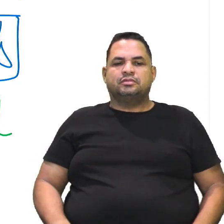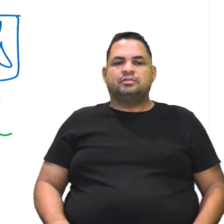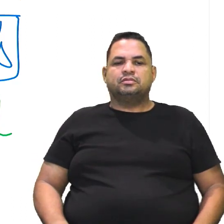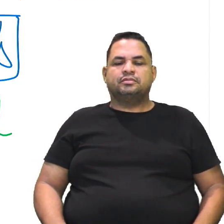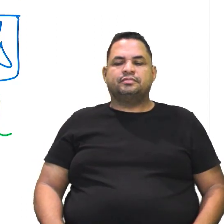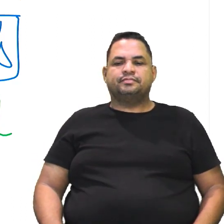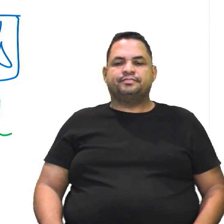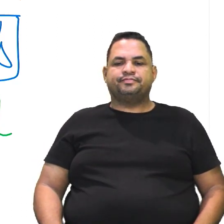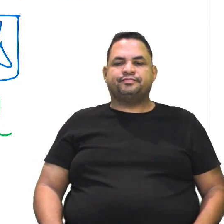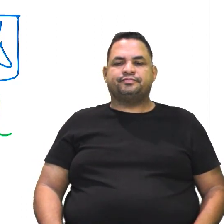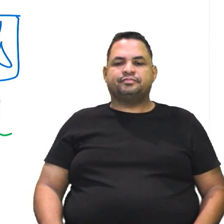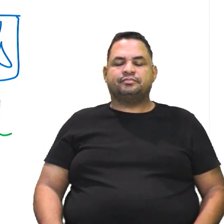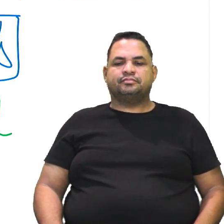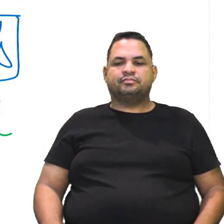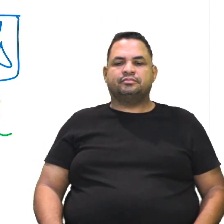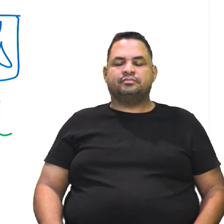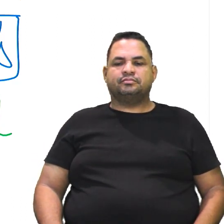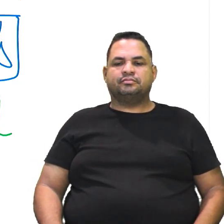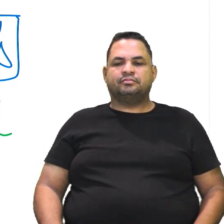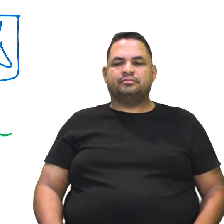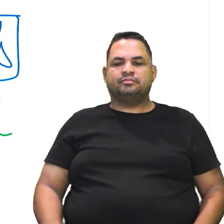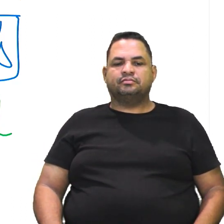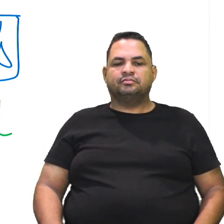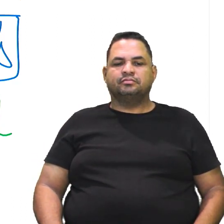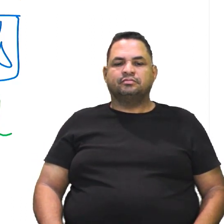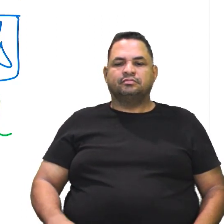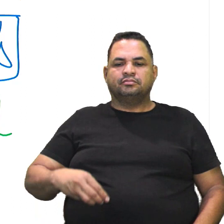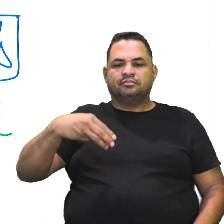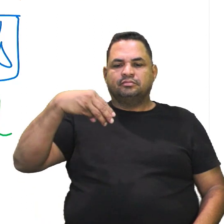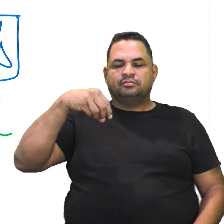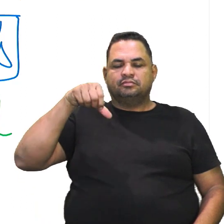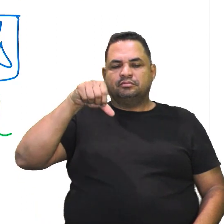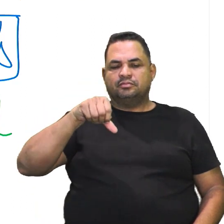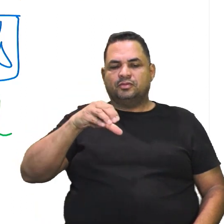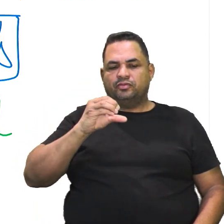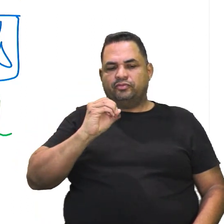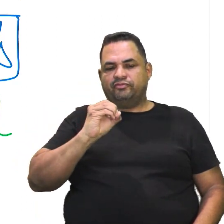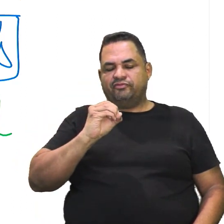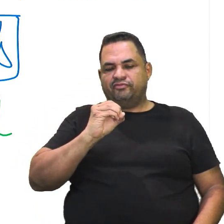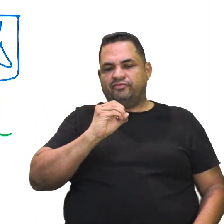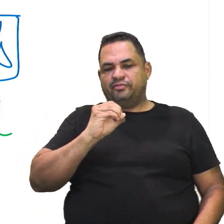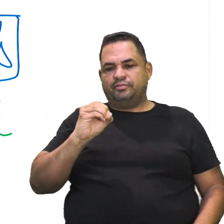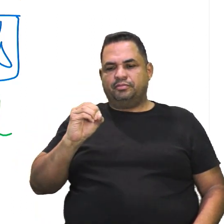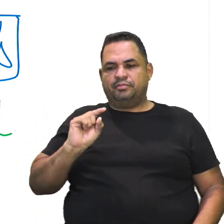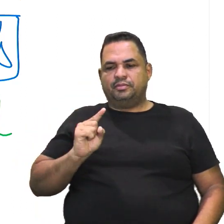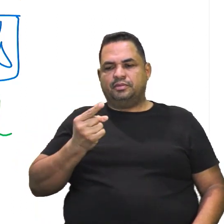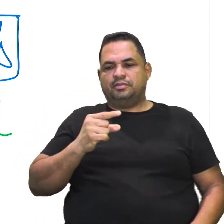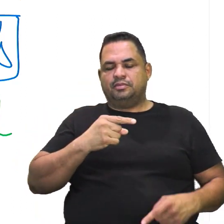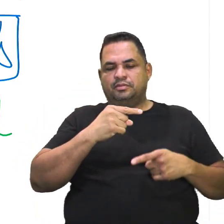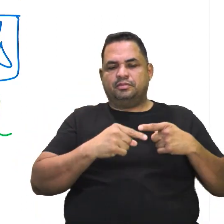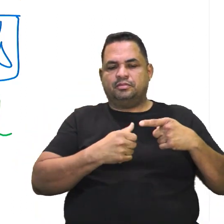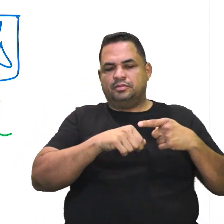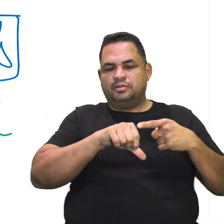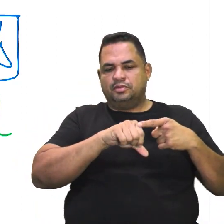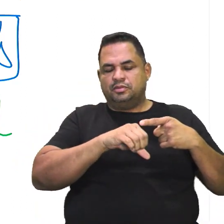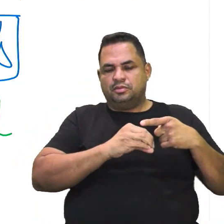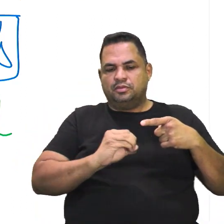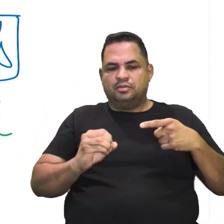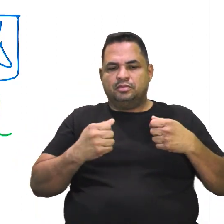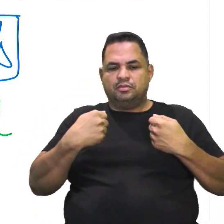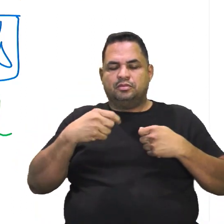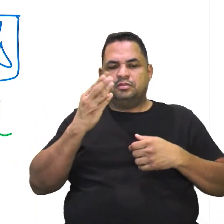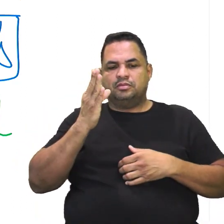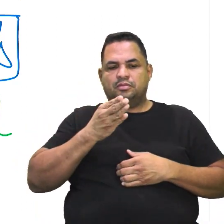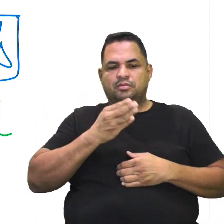quanto para encher, não é? É. Então, vamos lá. 9.000 dividido por? 900. Por 900. Isso mesmo.